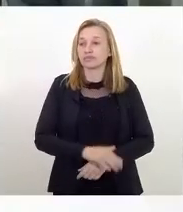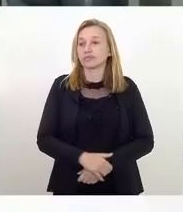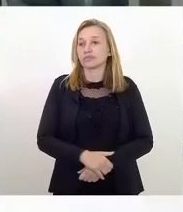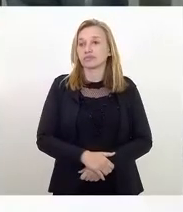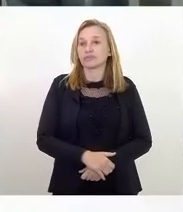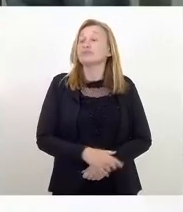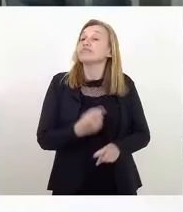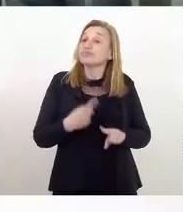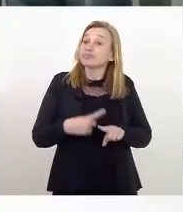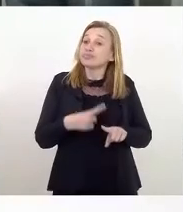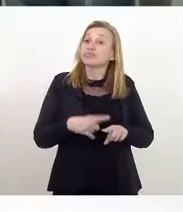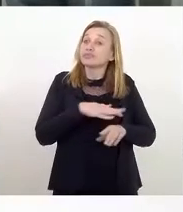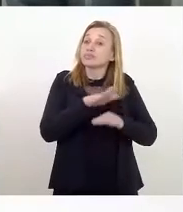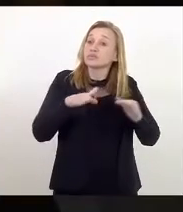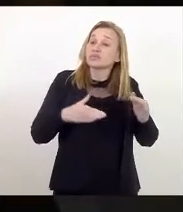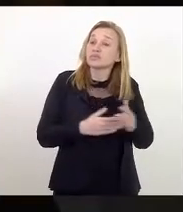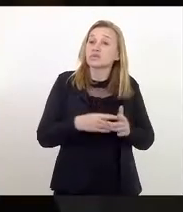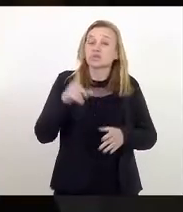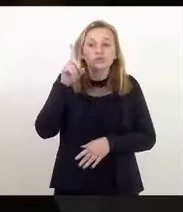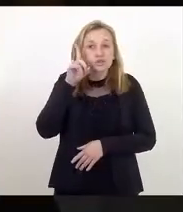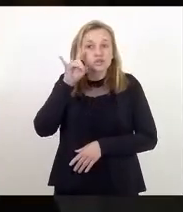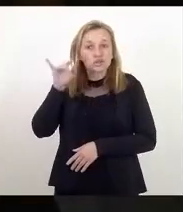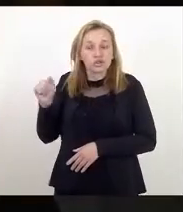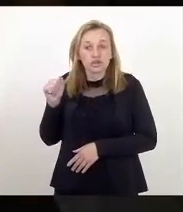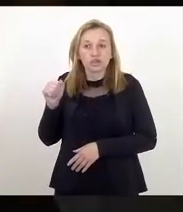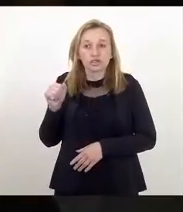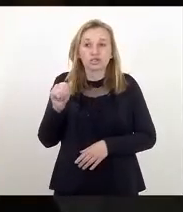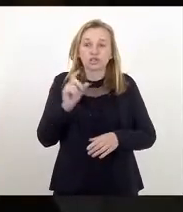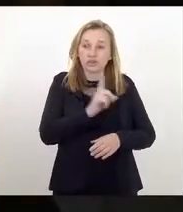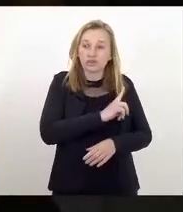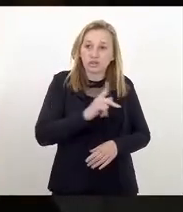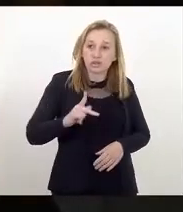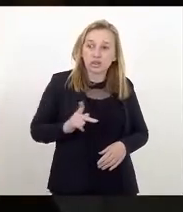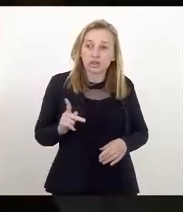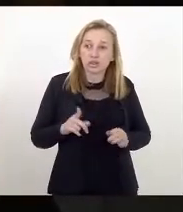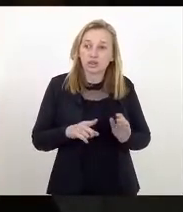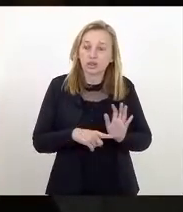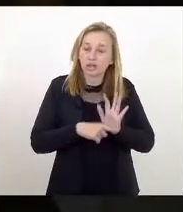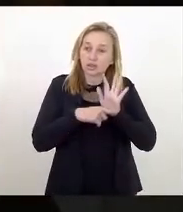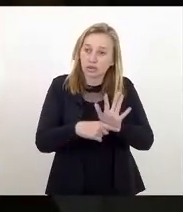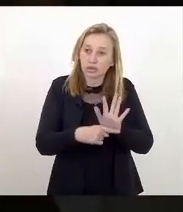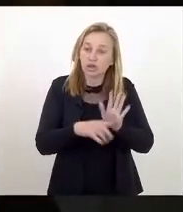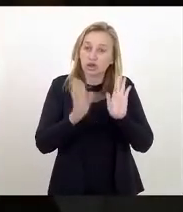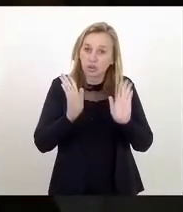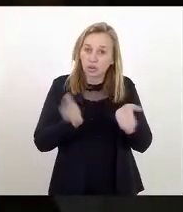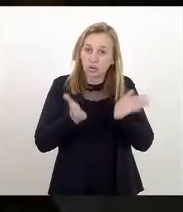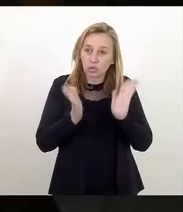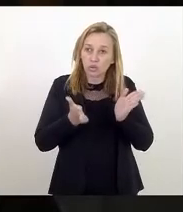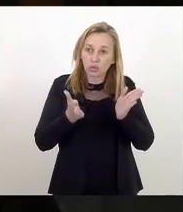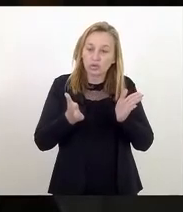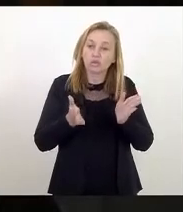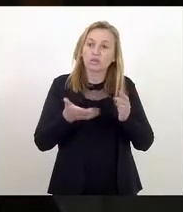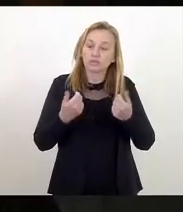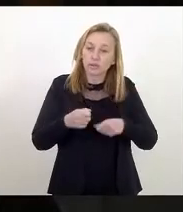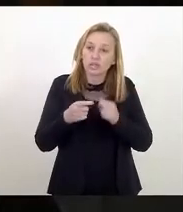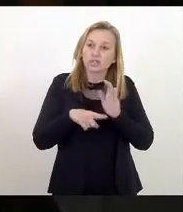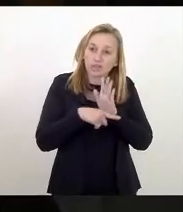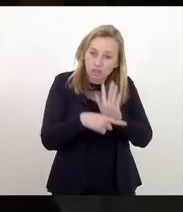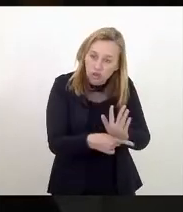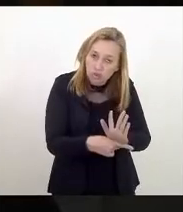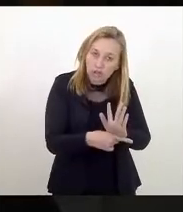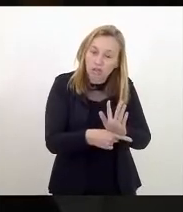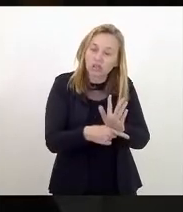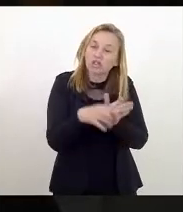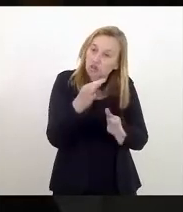porque todos os dias é a defensoria que defende, e hoje ela tem que ser defendida, tem que ser